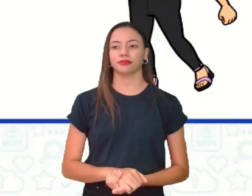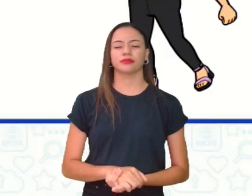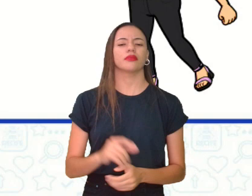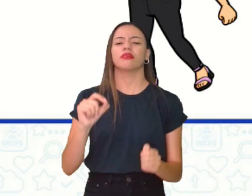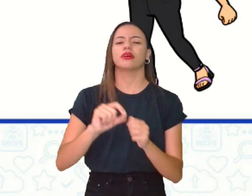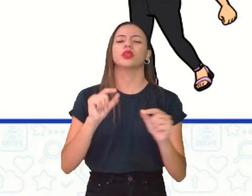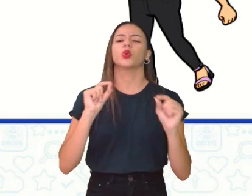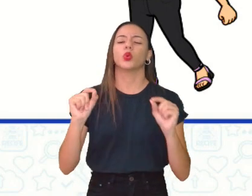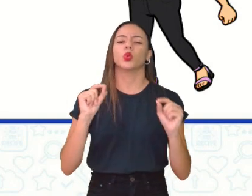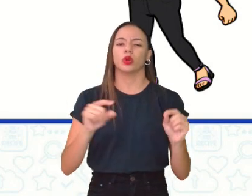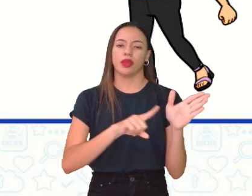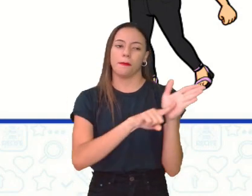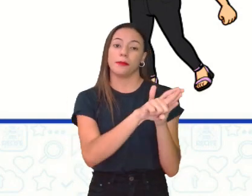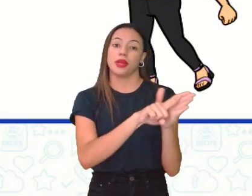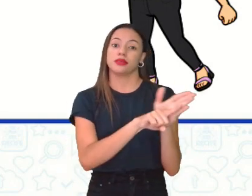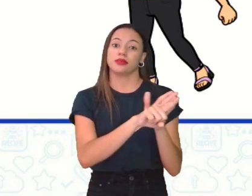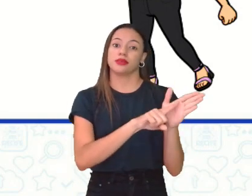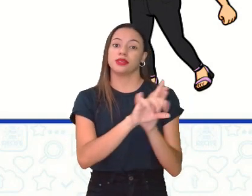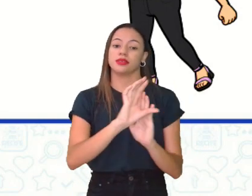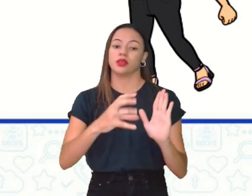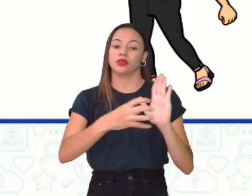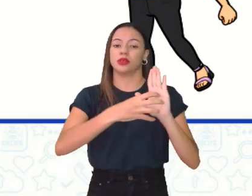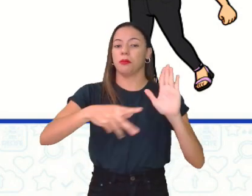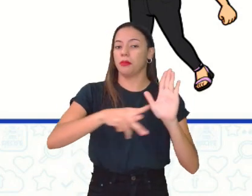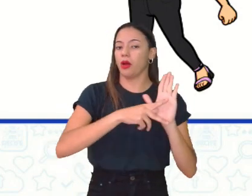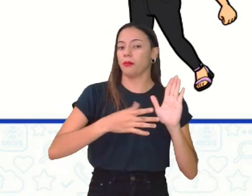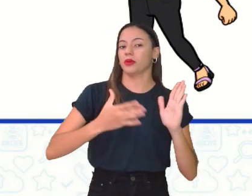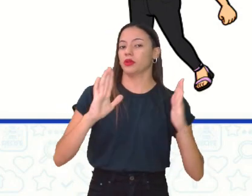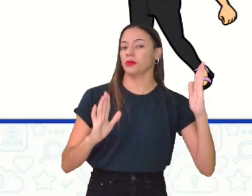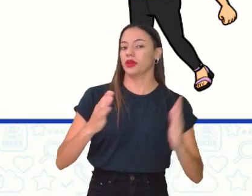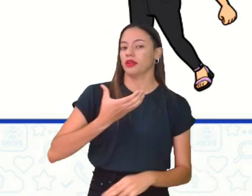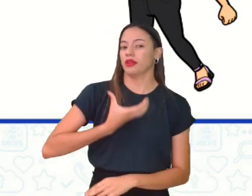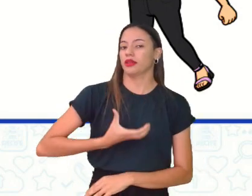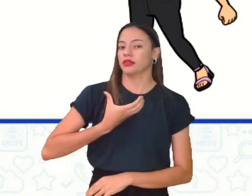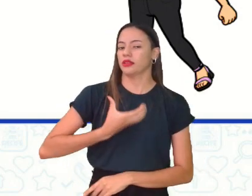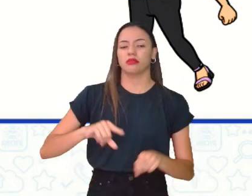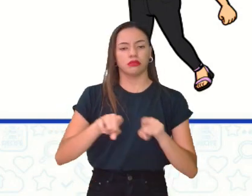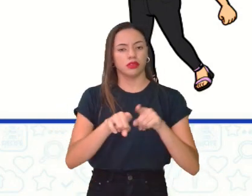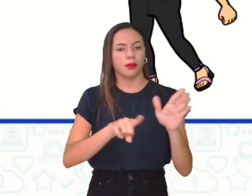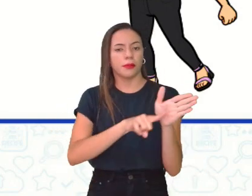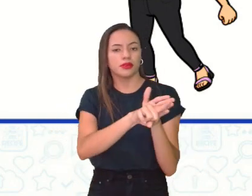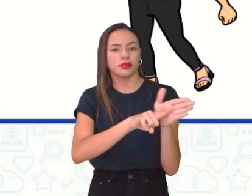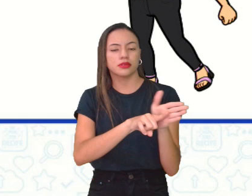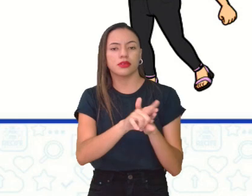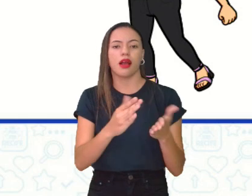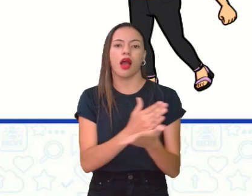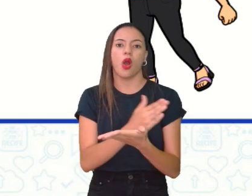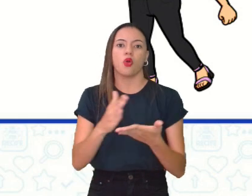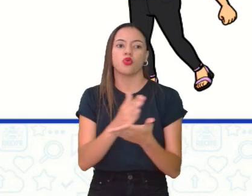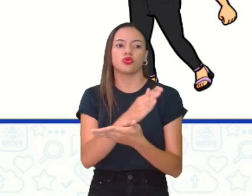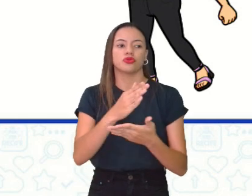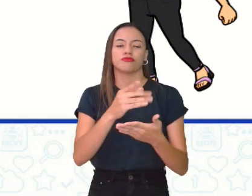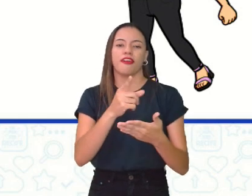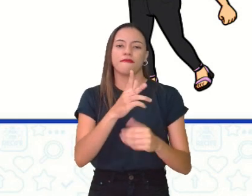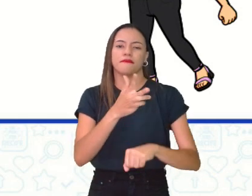uma pesquisa dos símbolos do Natal, e pesquisar também tutoriais de como